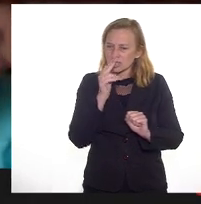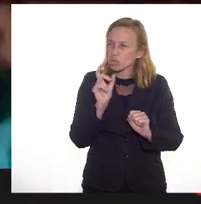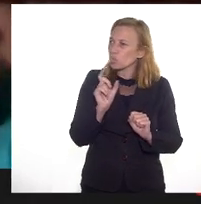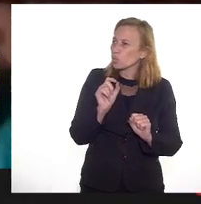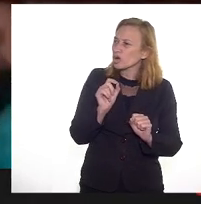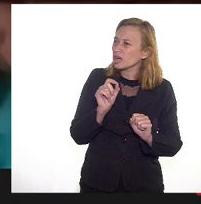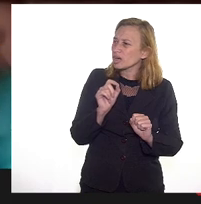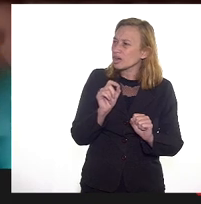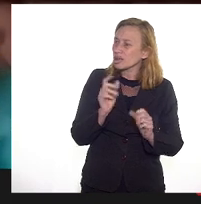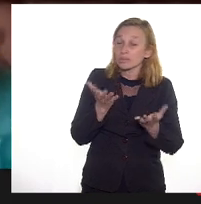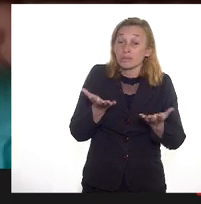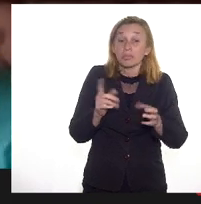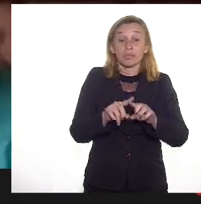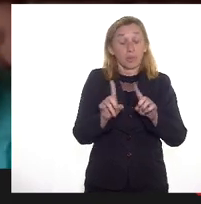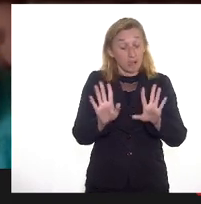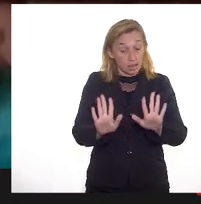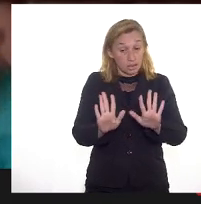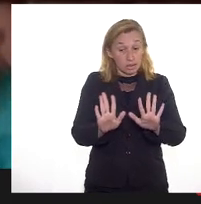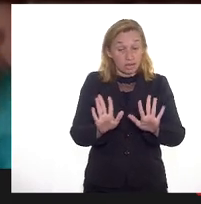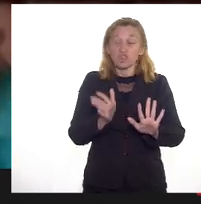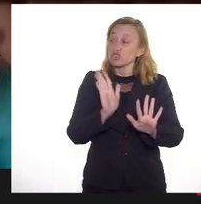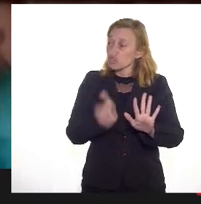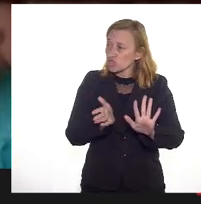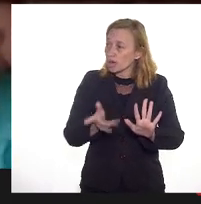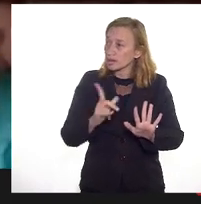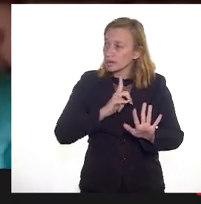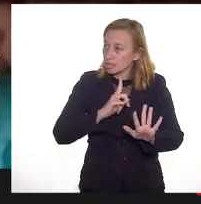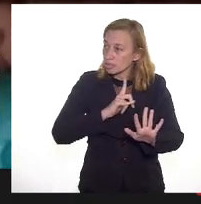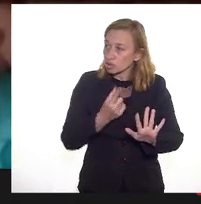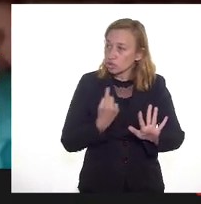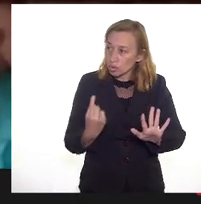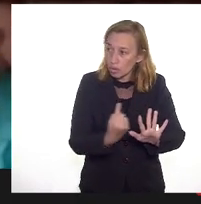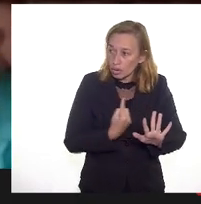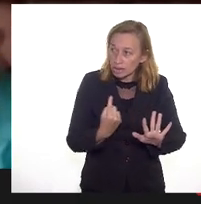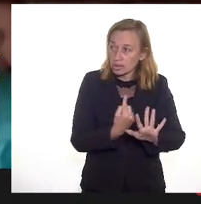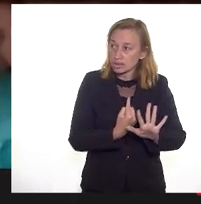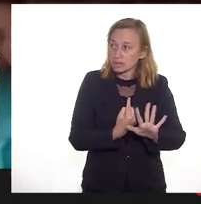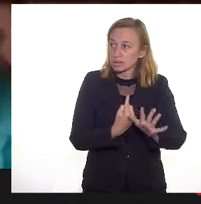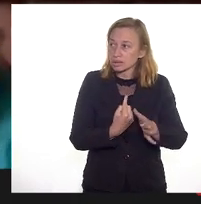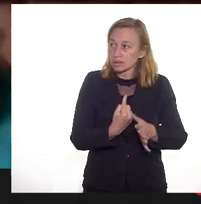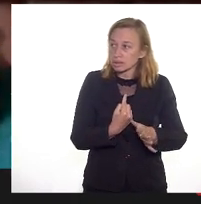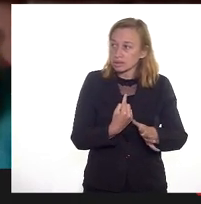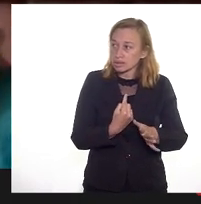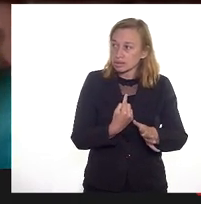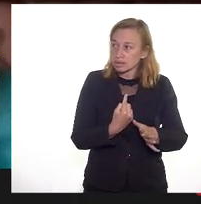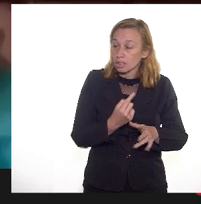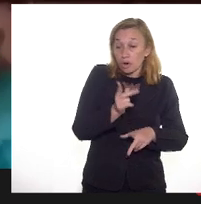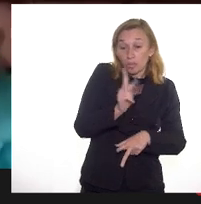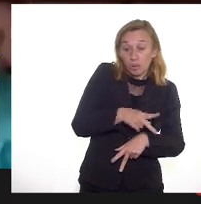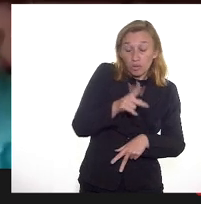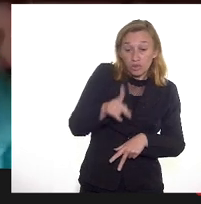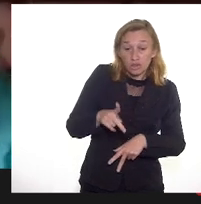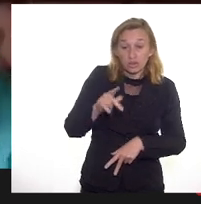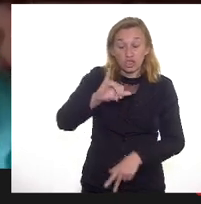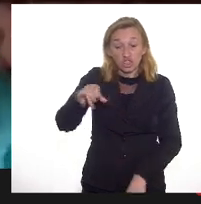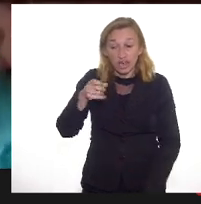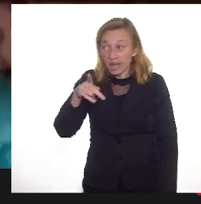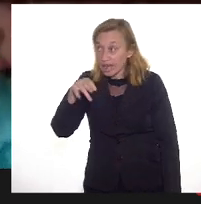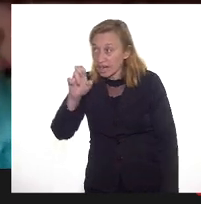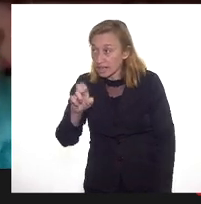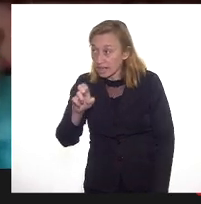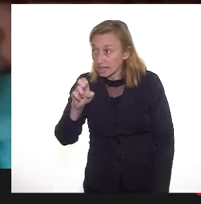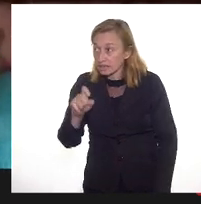tudo a ver, porque nós já temos, né, e tanto professora Jaqueline Muniz, que